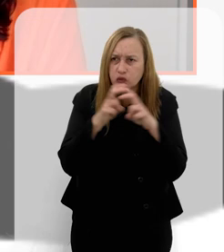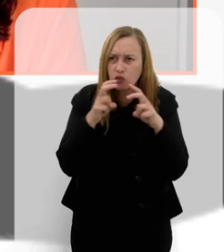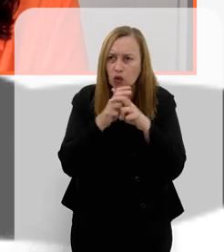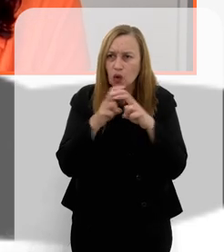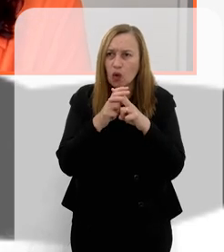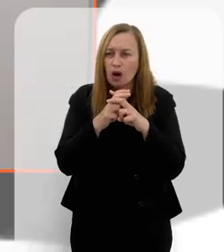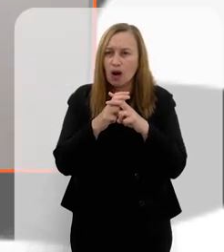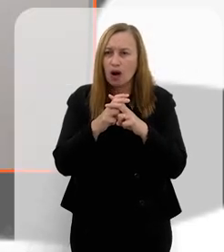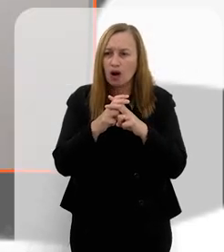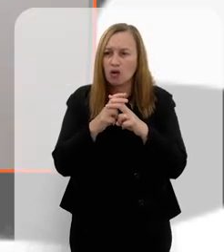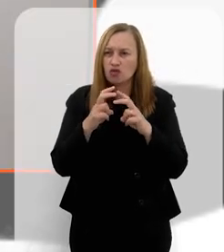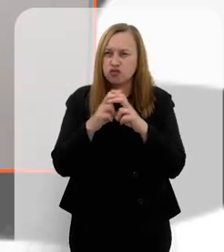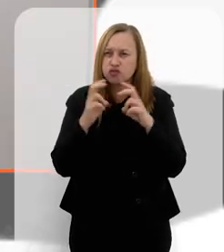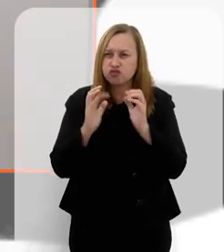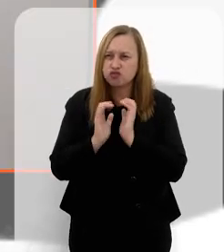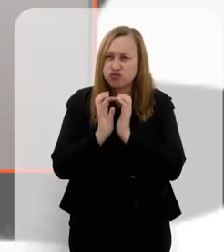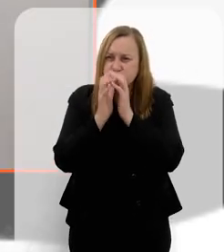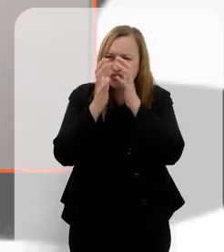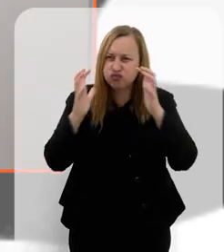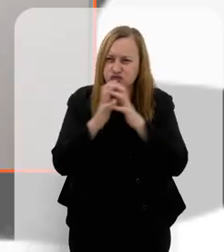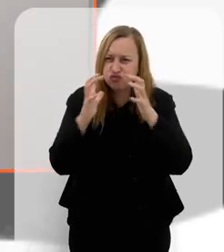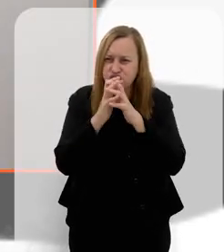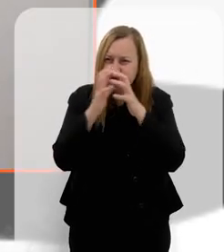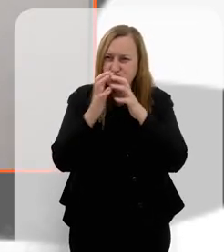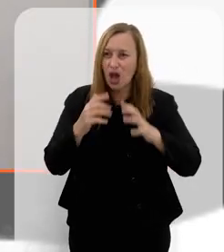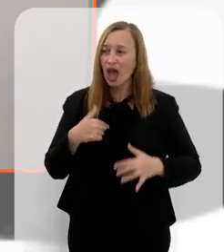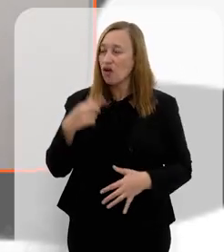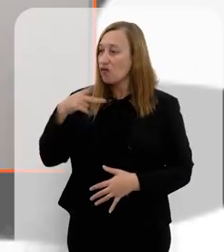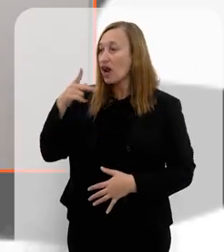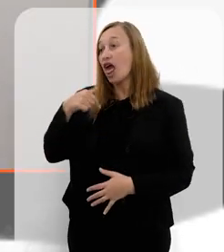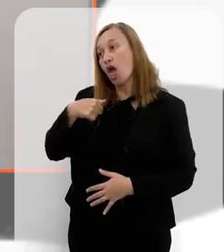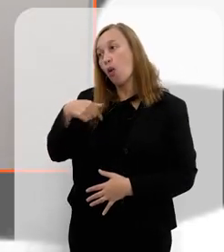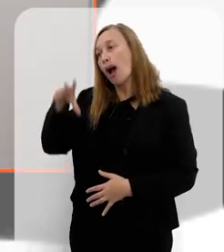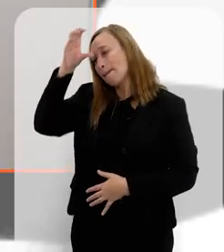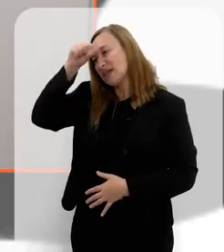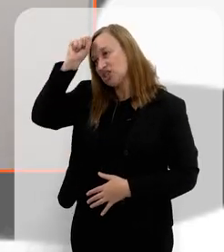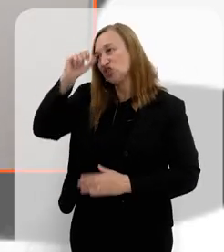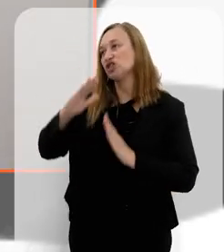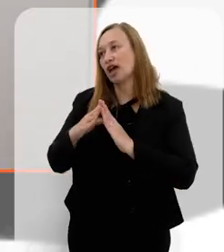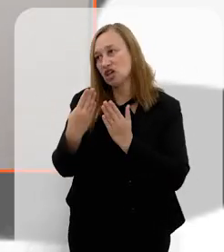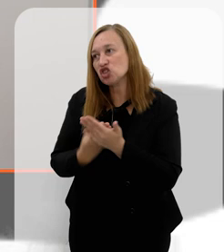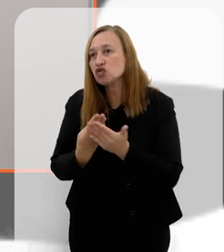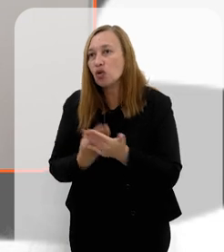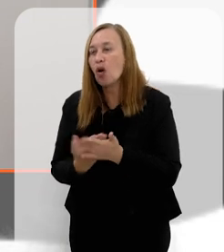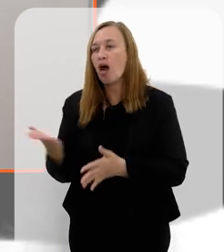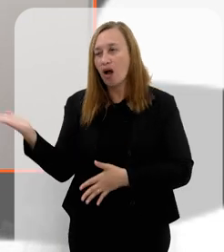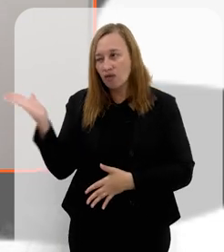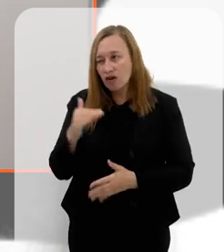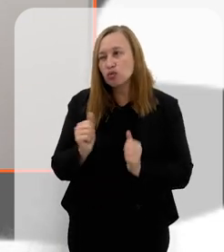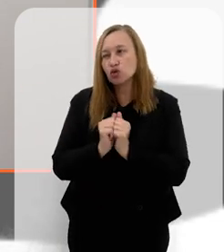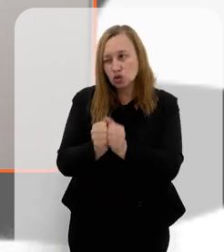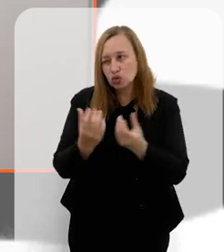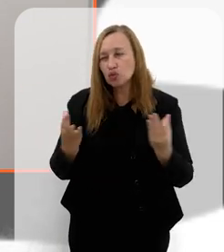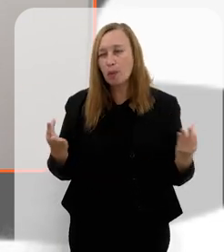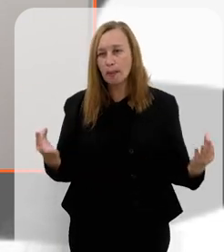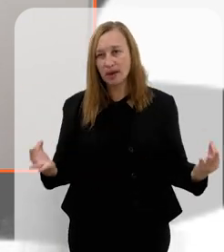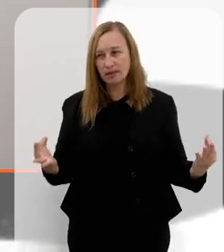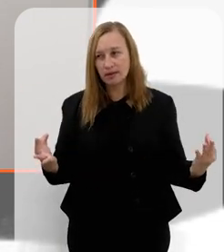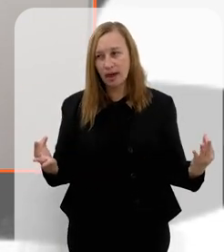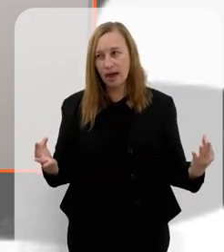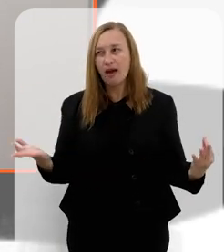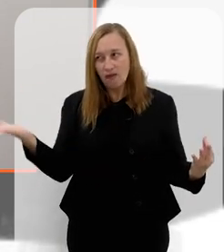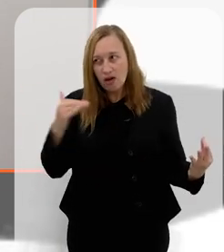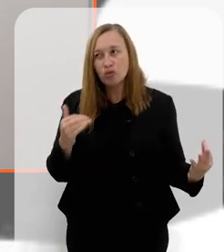brigando e aí eu falei para eles: olha, eu aprendi isso na escola, vamos meditar,